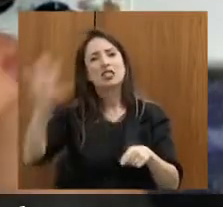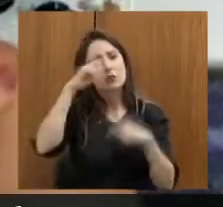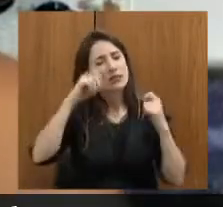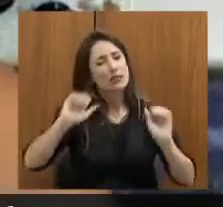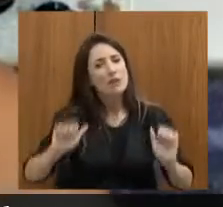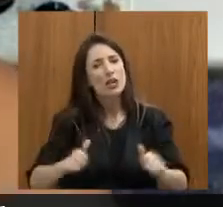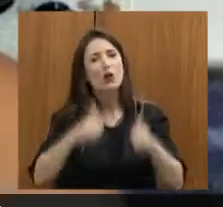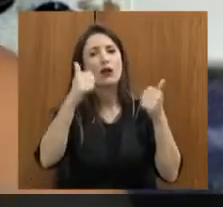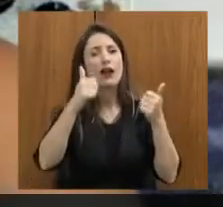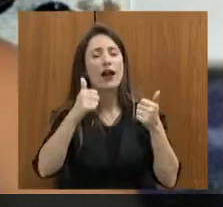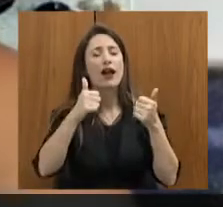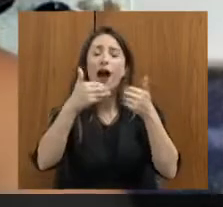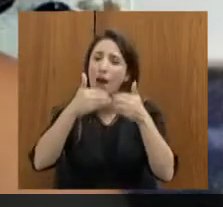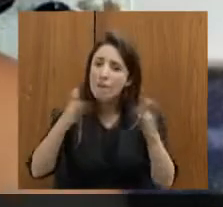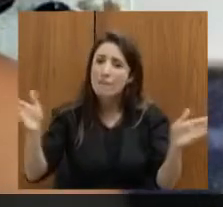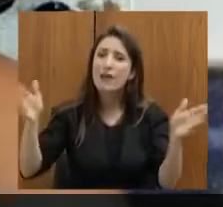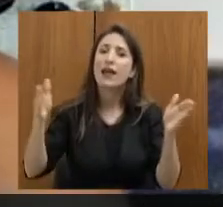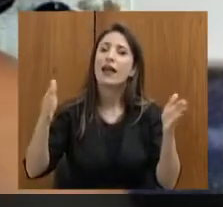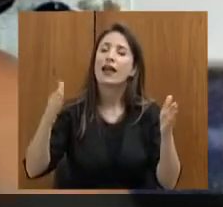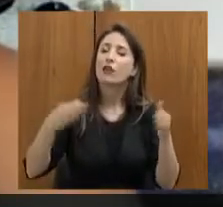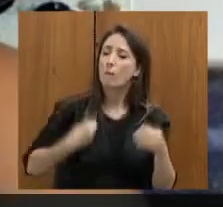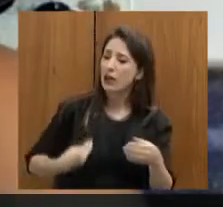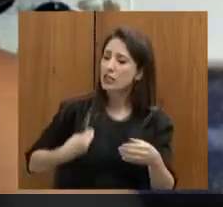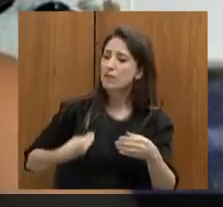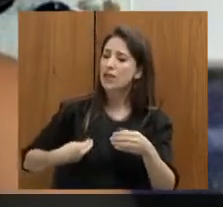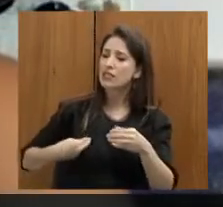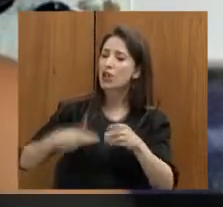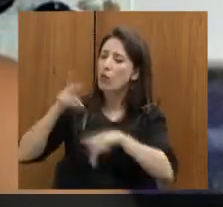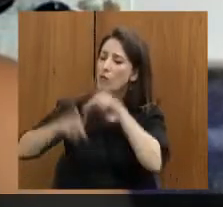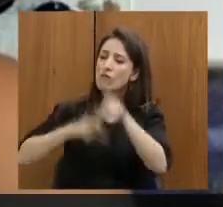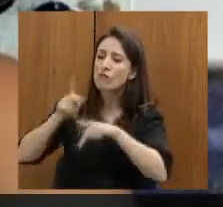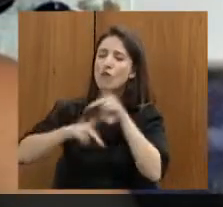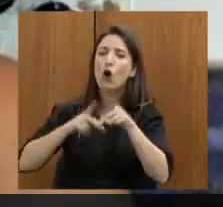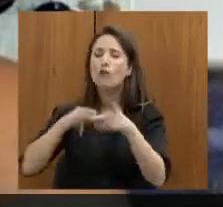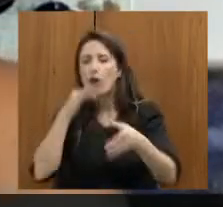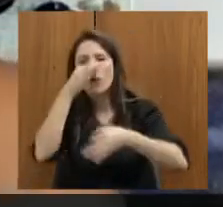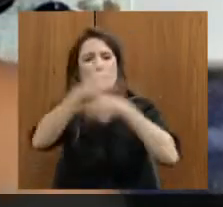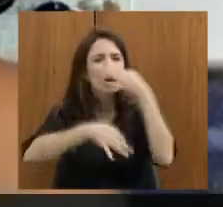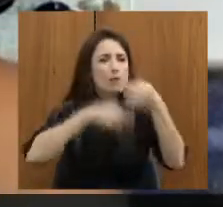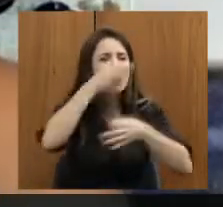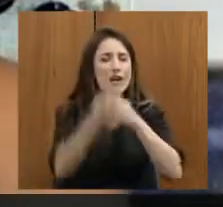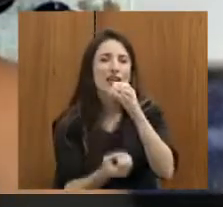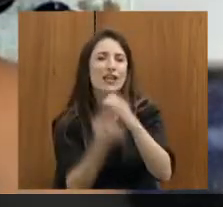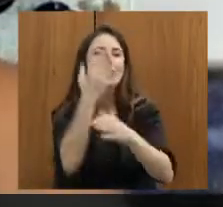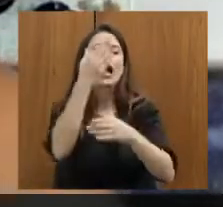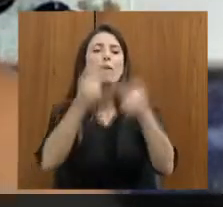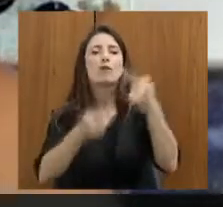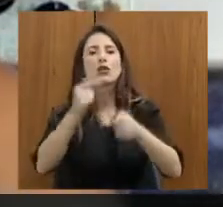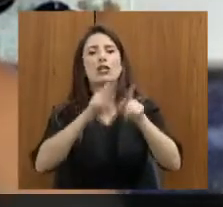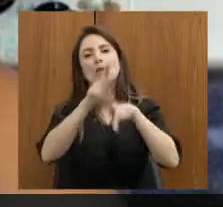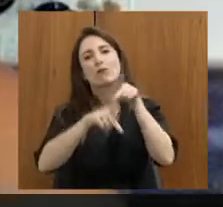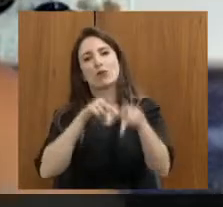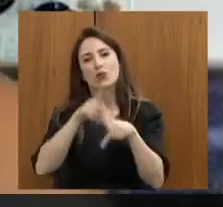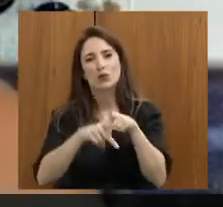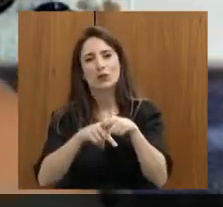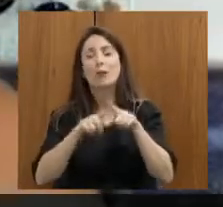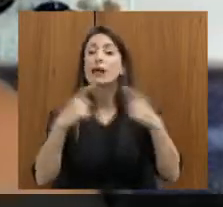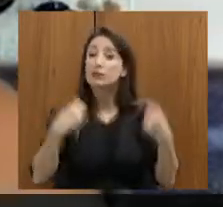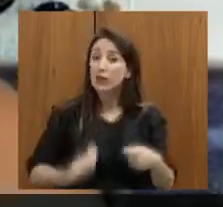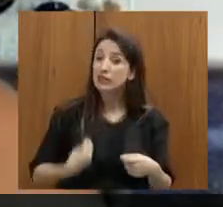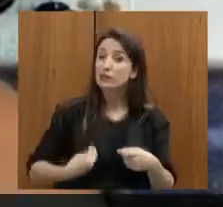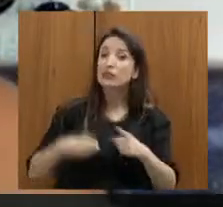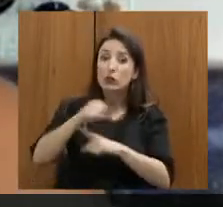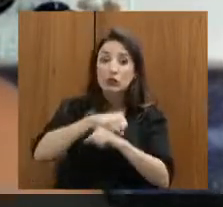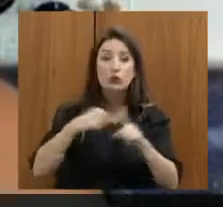criar formas de participação social das políticas públicas e participação social de obra gente não a pena a gente que